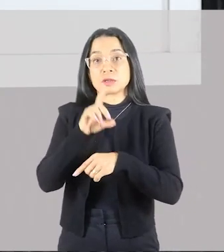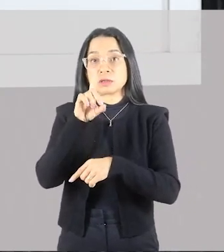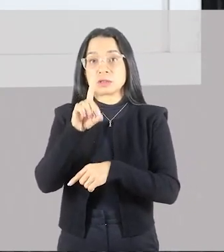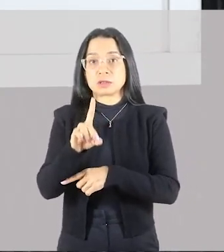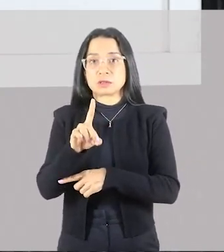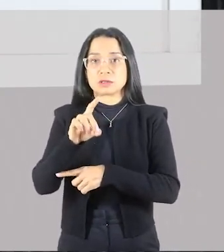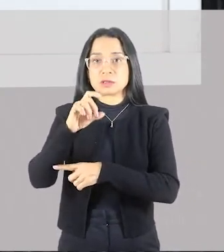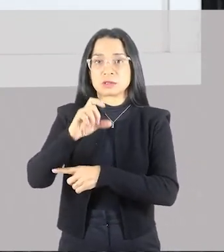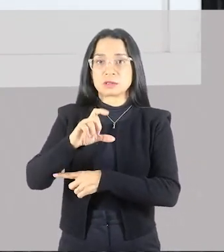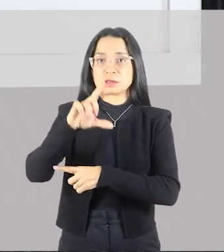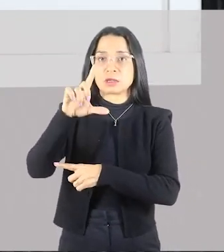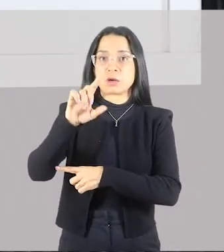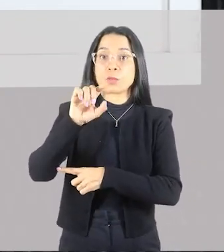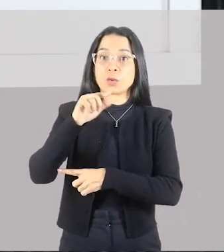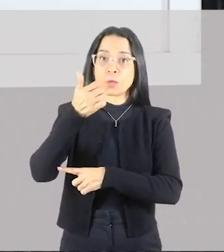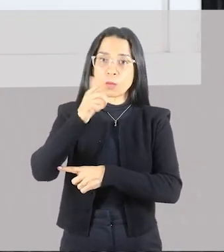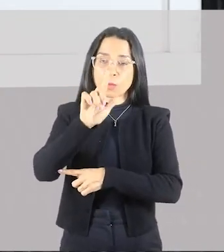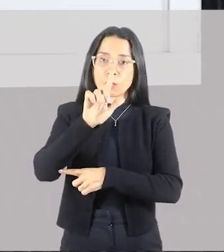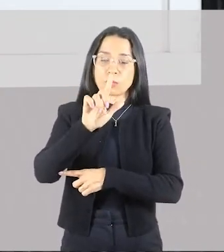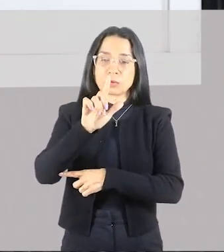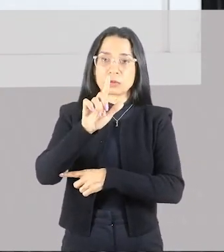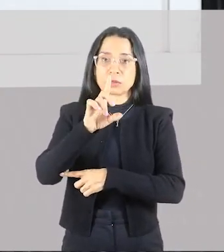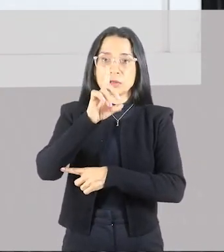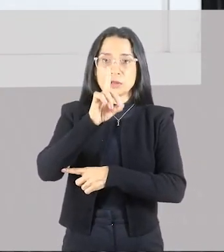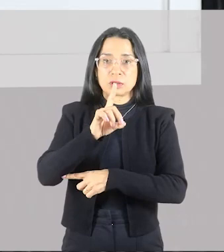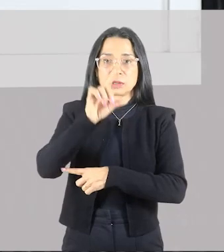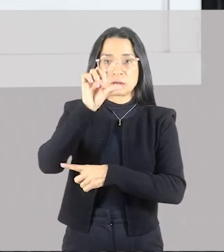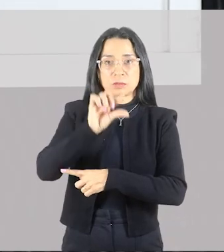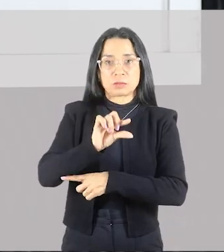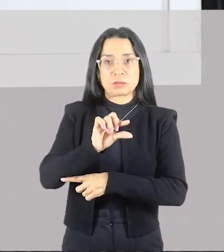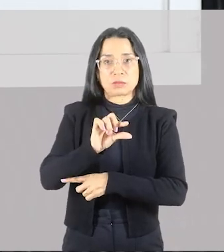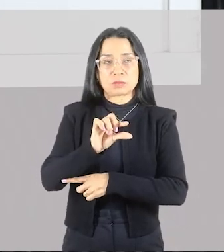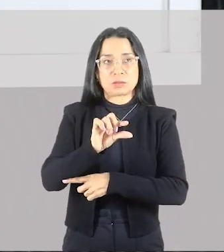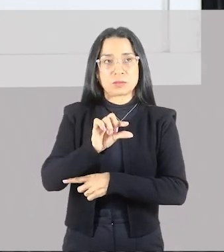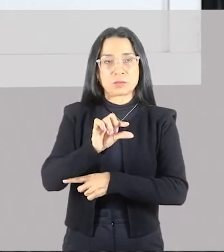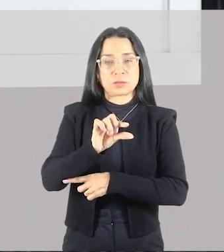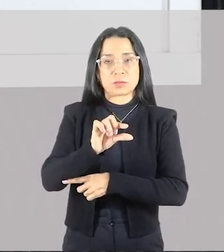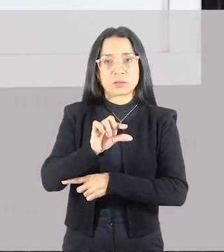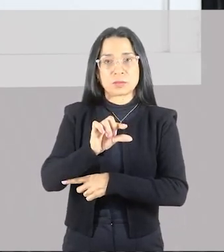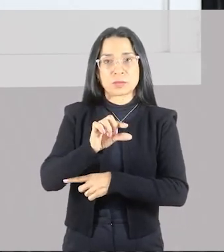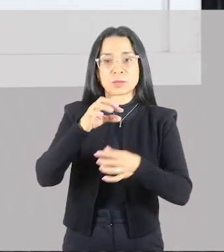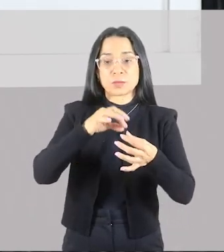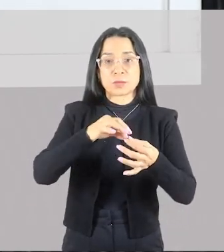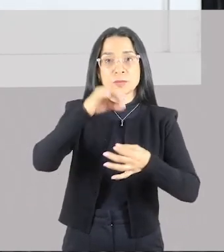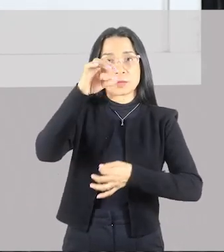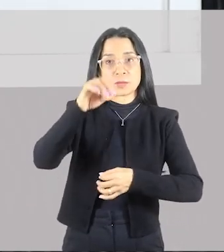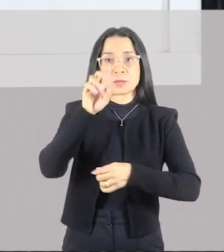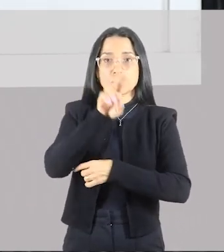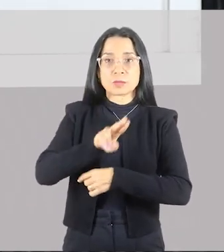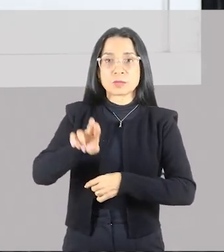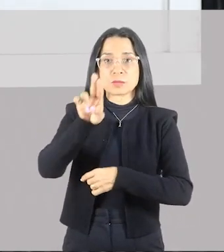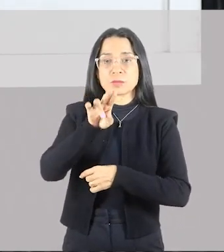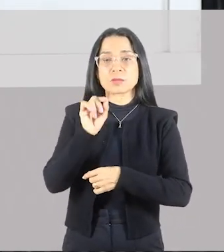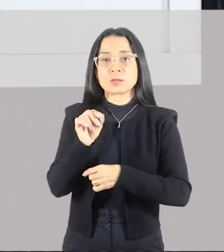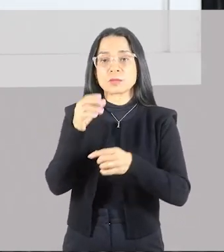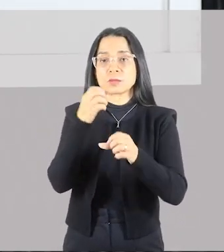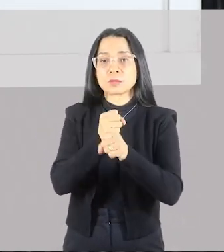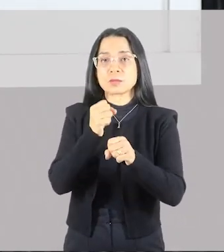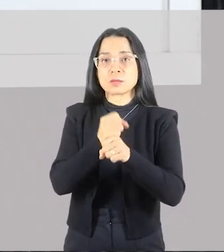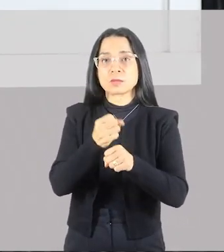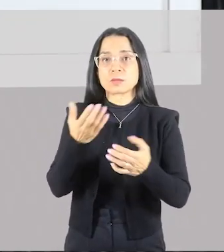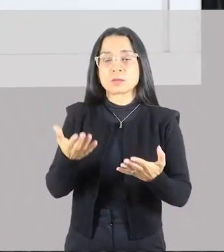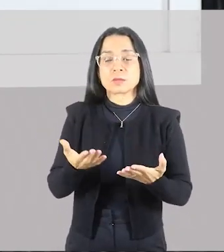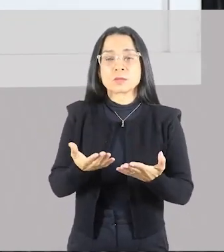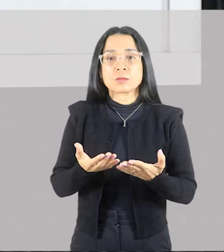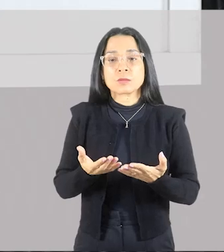outra diagonal menor, que eu vou chamar de Dzinho. Então, são essas medidas que você usa para